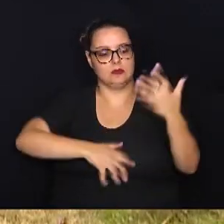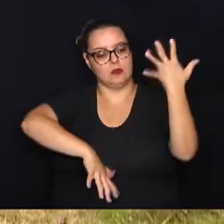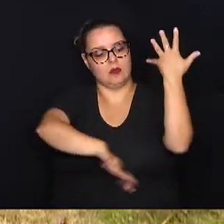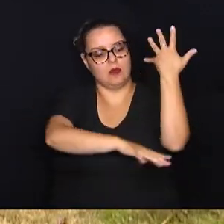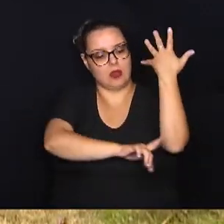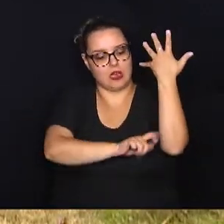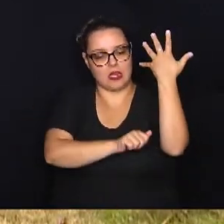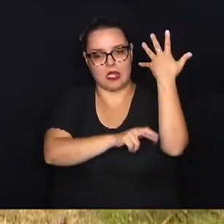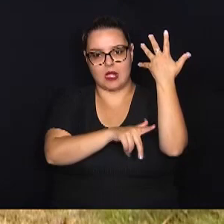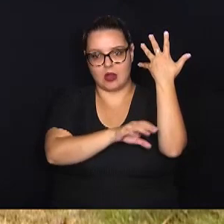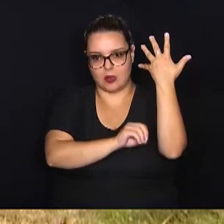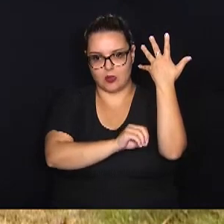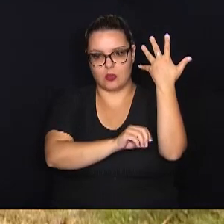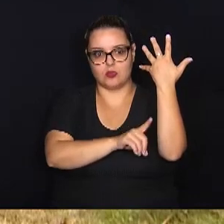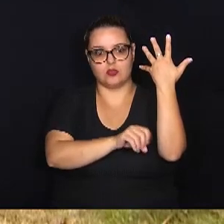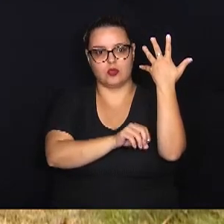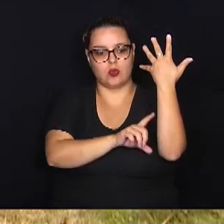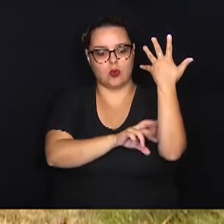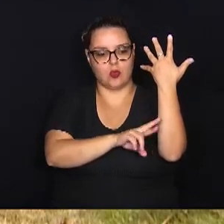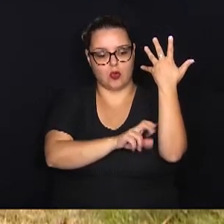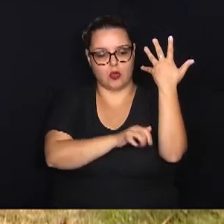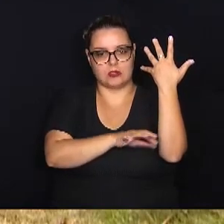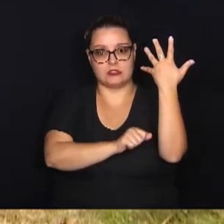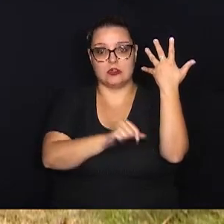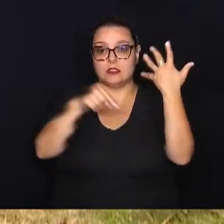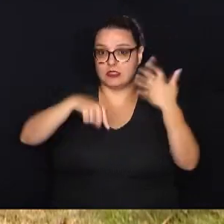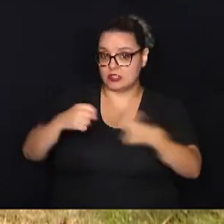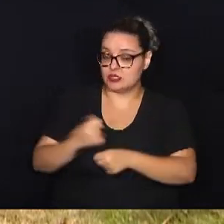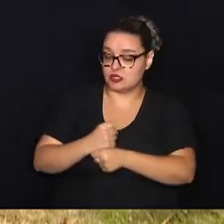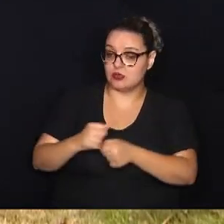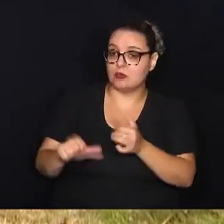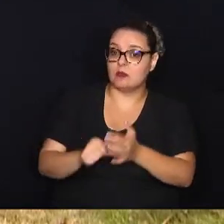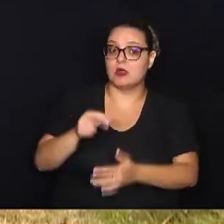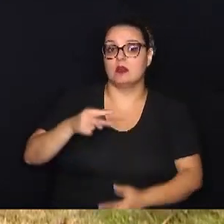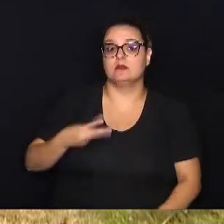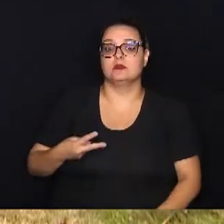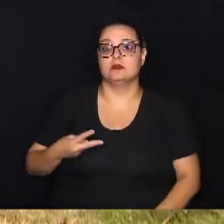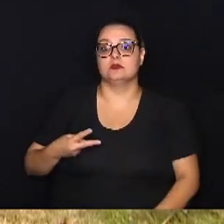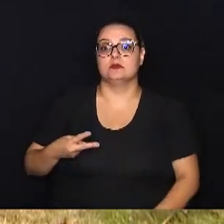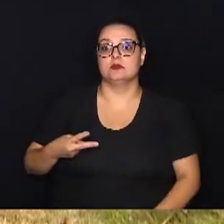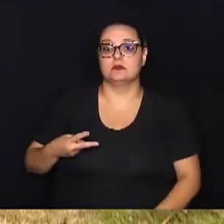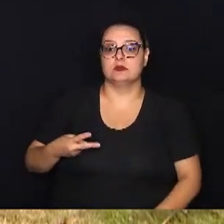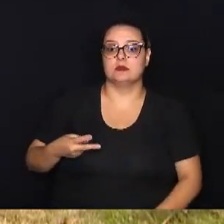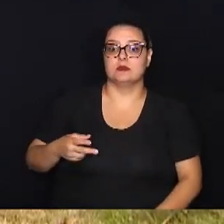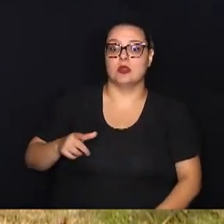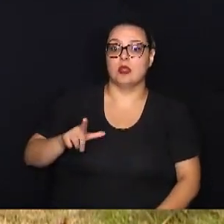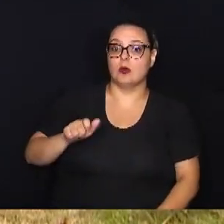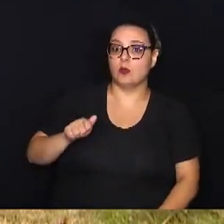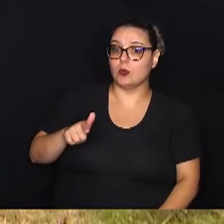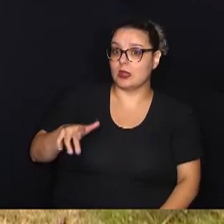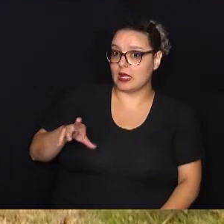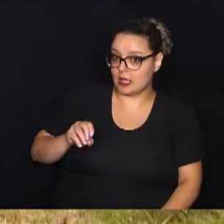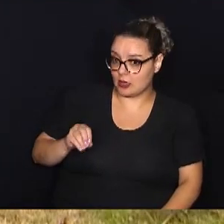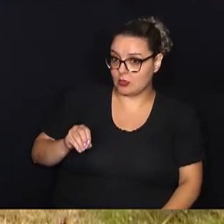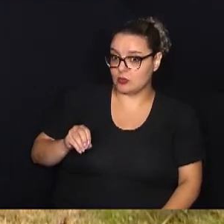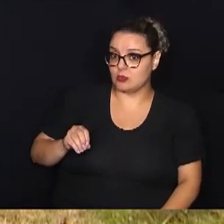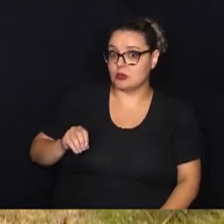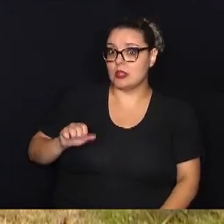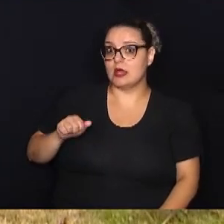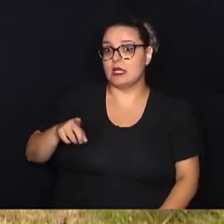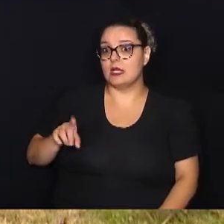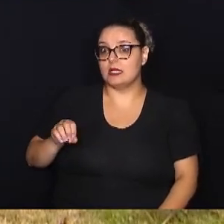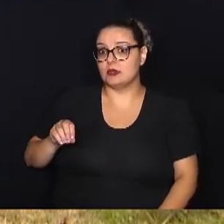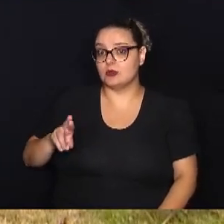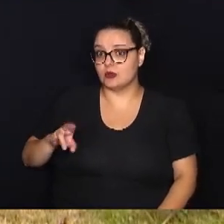Rosário. Neste ano, pela primeira vez, nós estamos trazendo aqui para o Largo das Andorinhas, de frente aqui ao Colégio